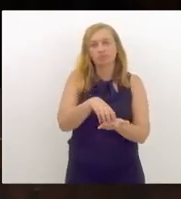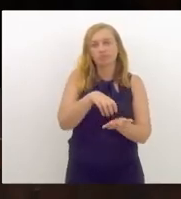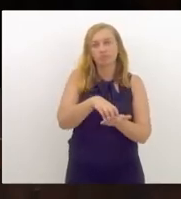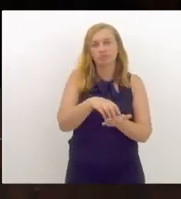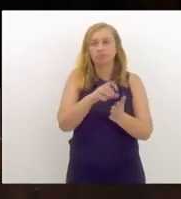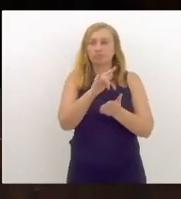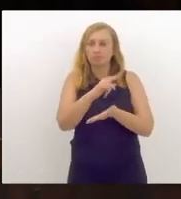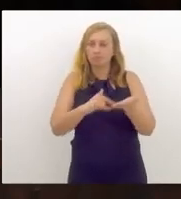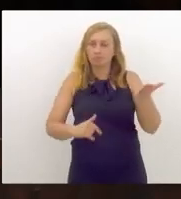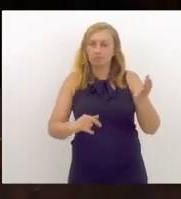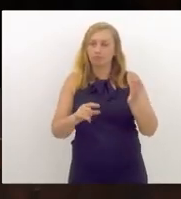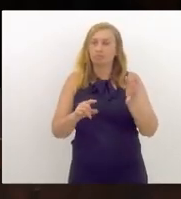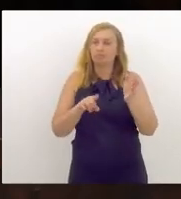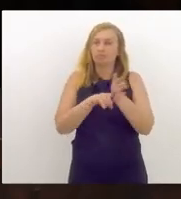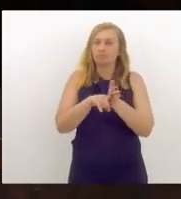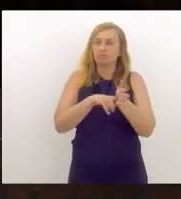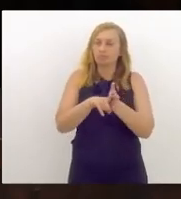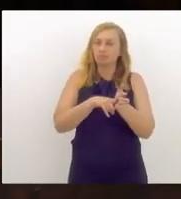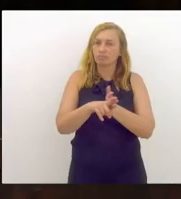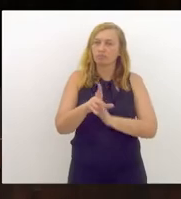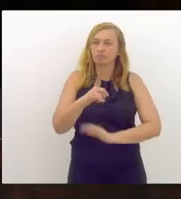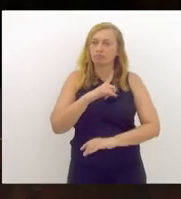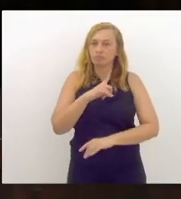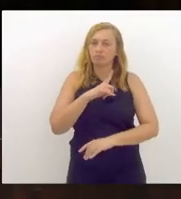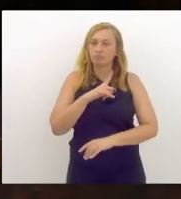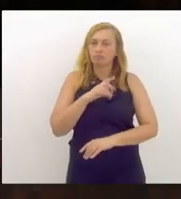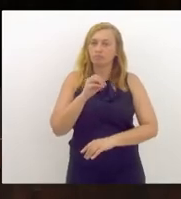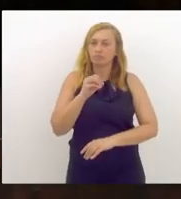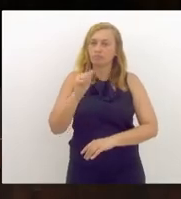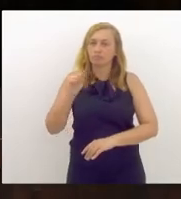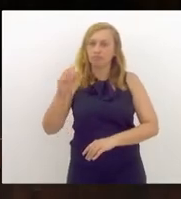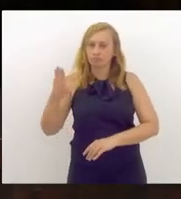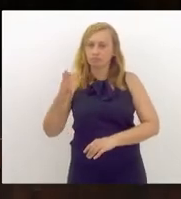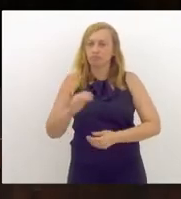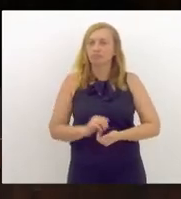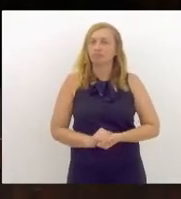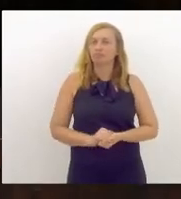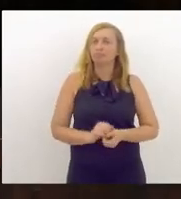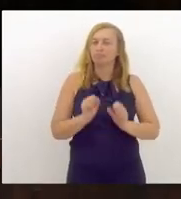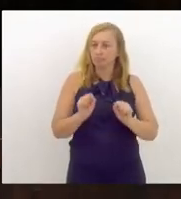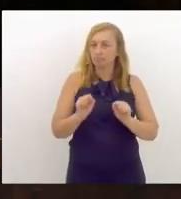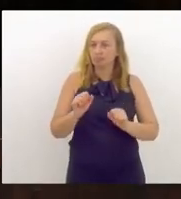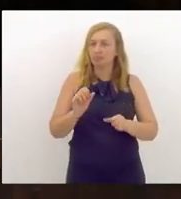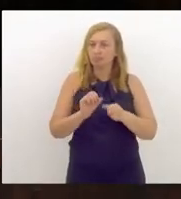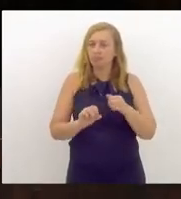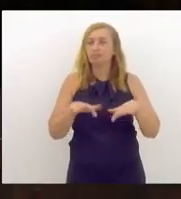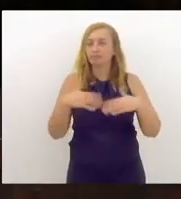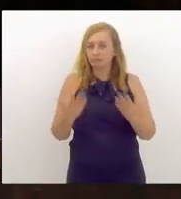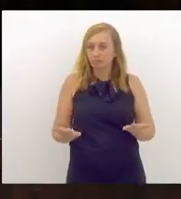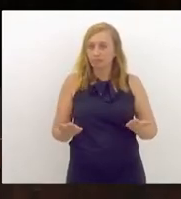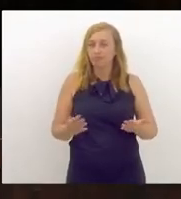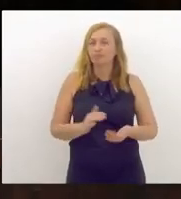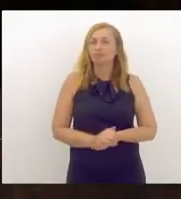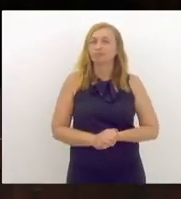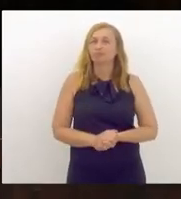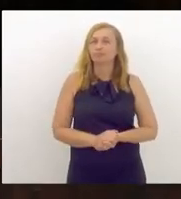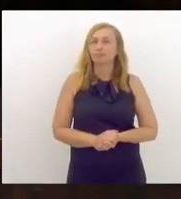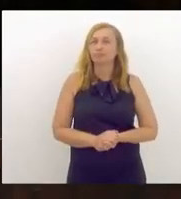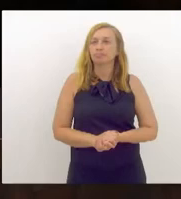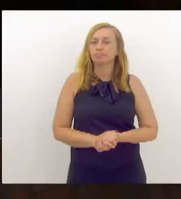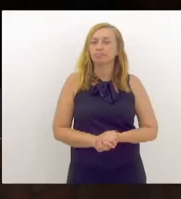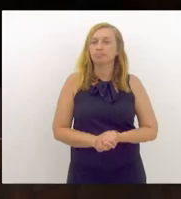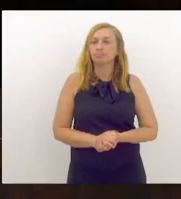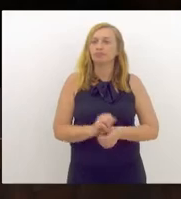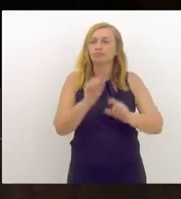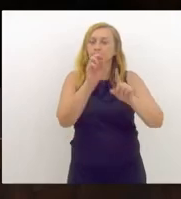pesquisa que é o instrumento que eu tenho de divulgação no site da ordem só pode dizer o que o que nós podemos fazer né então nós temos lá um uma parte